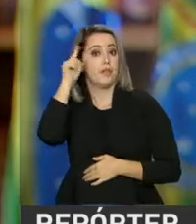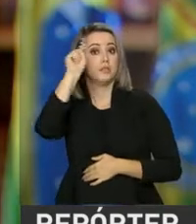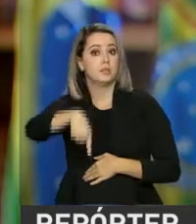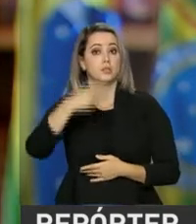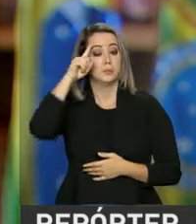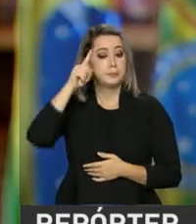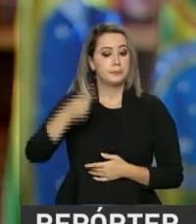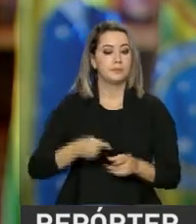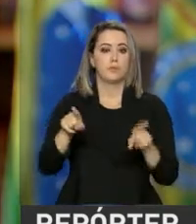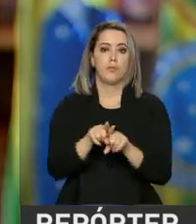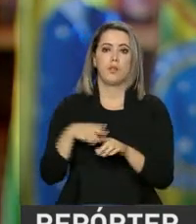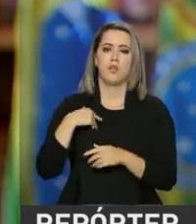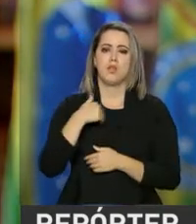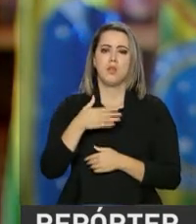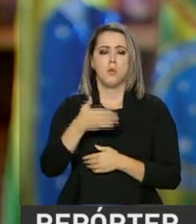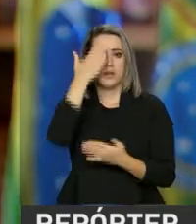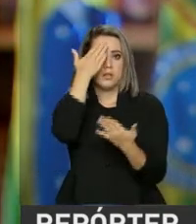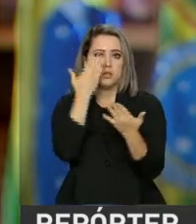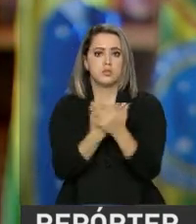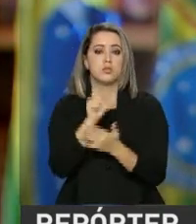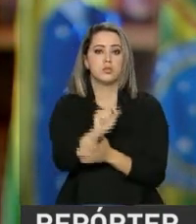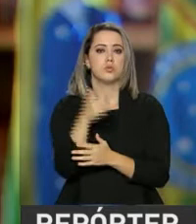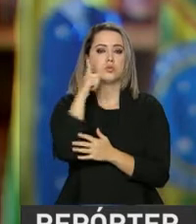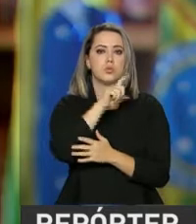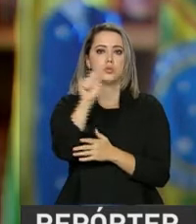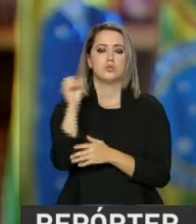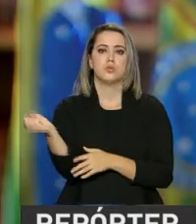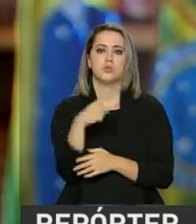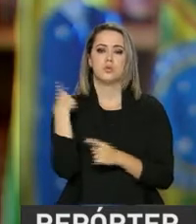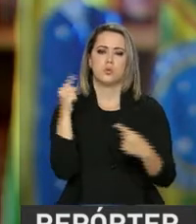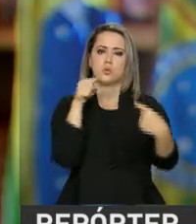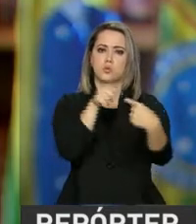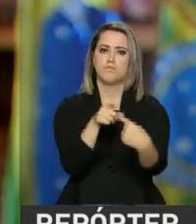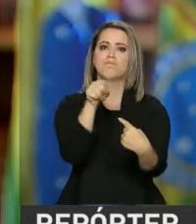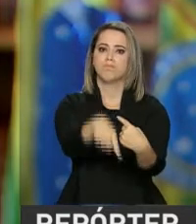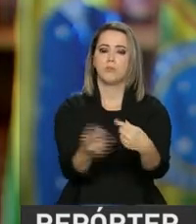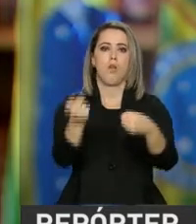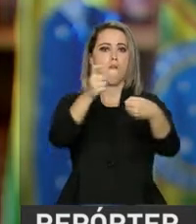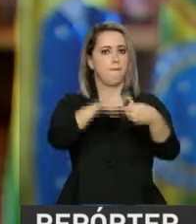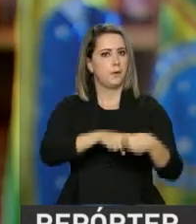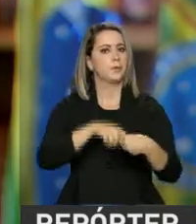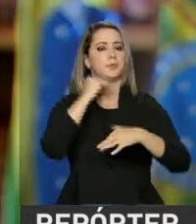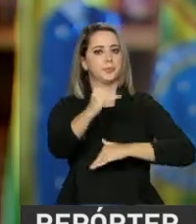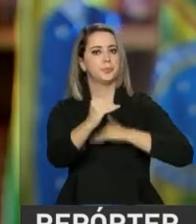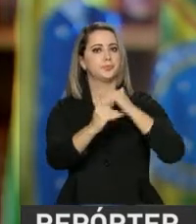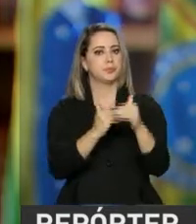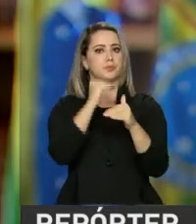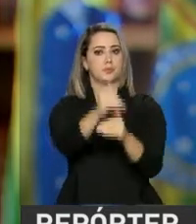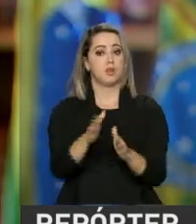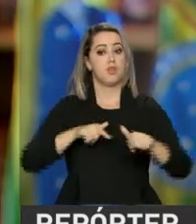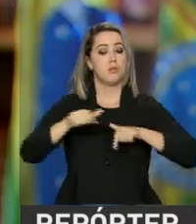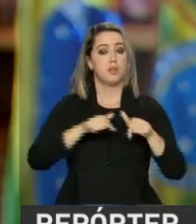determinação estou convencido de que alcançaremos nossos objetivos retomar o crescimento eo